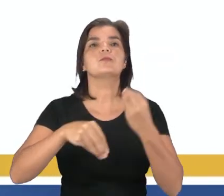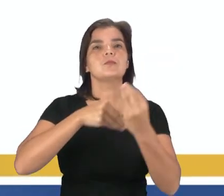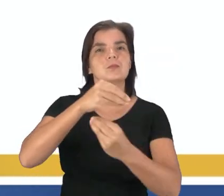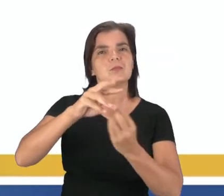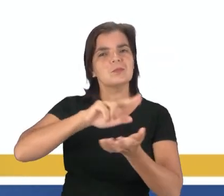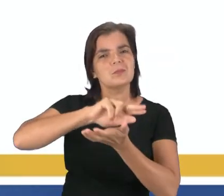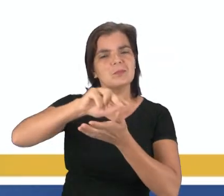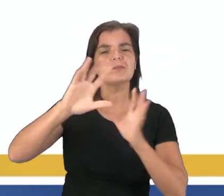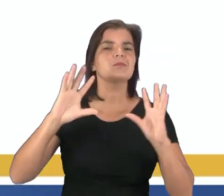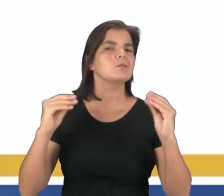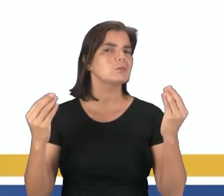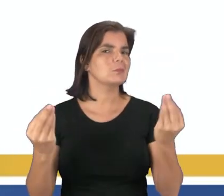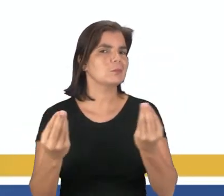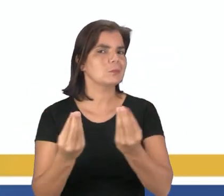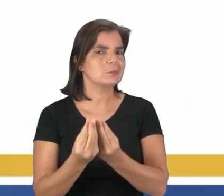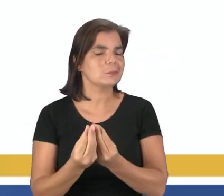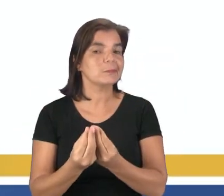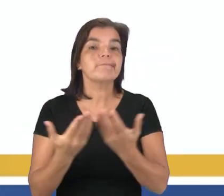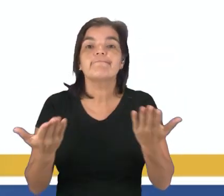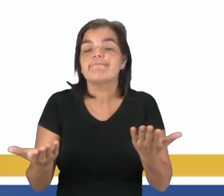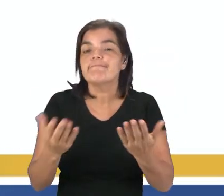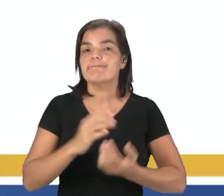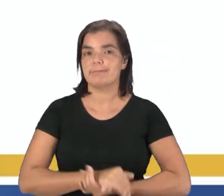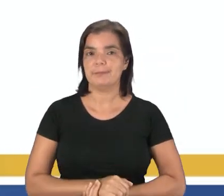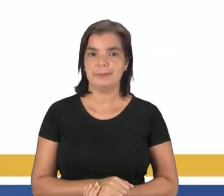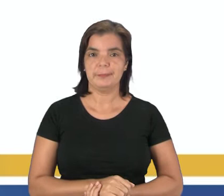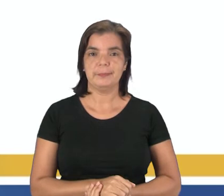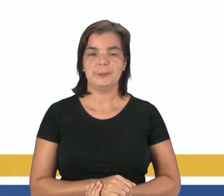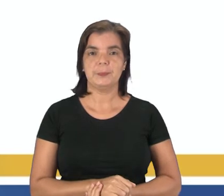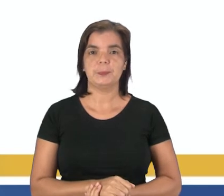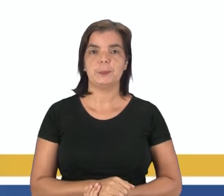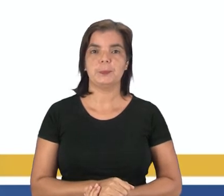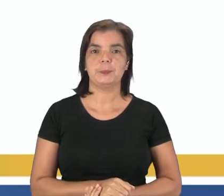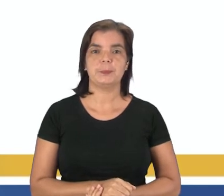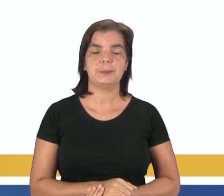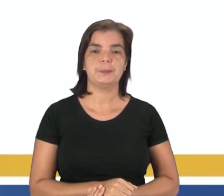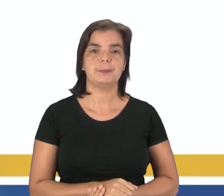mistura de várias substâncias. E aí?